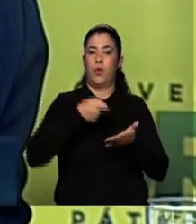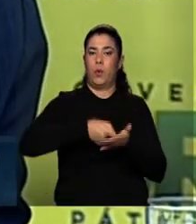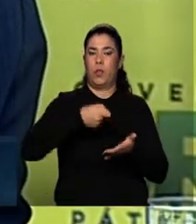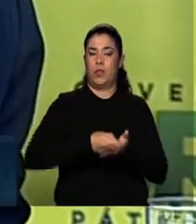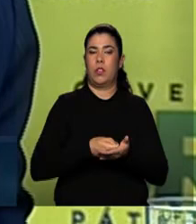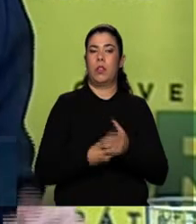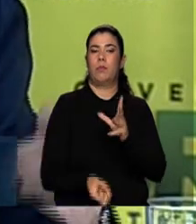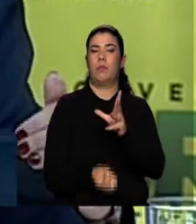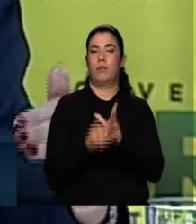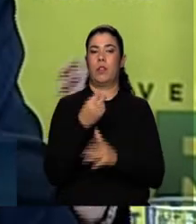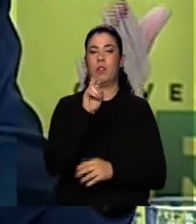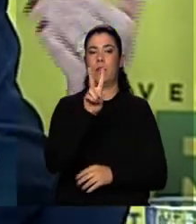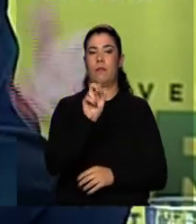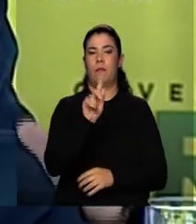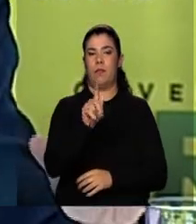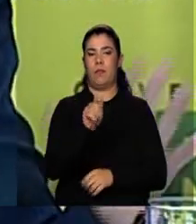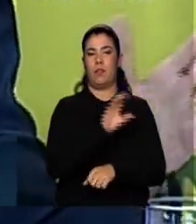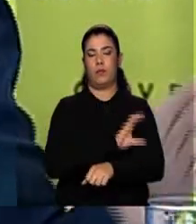medicina. Né?